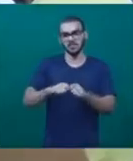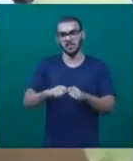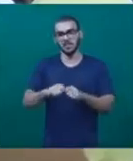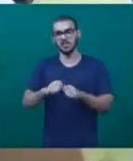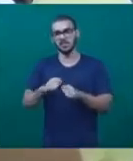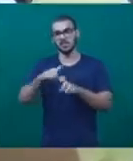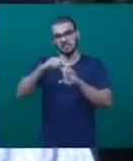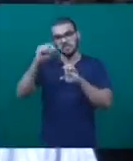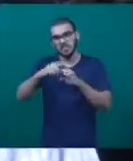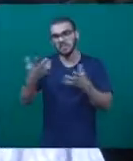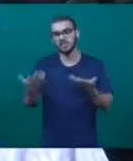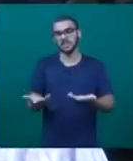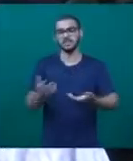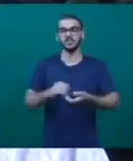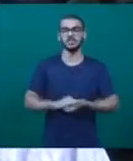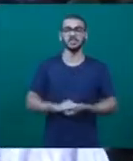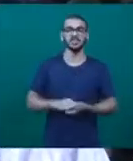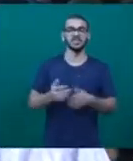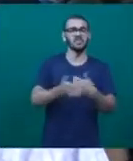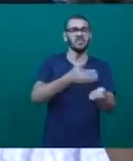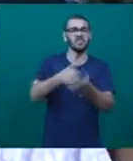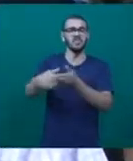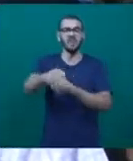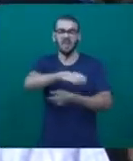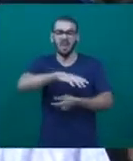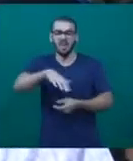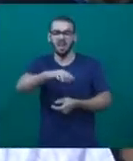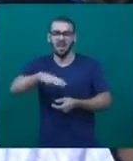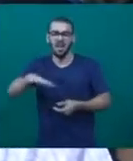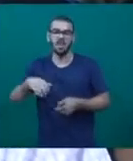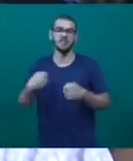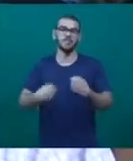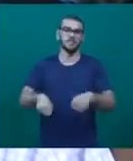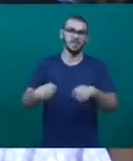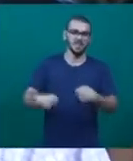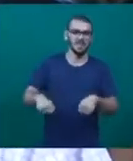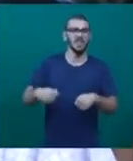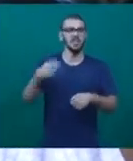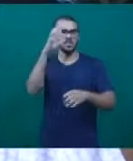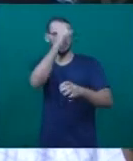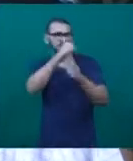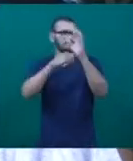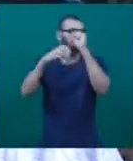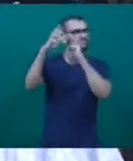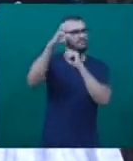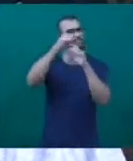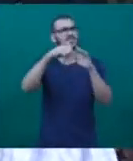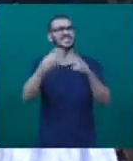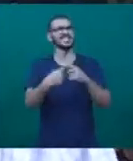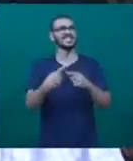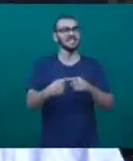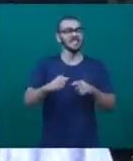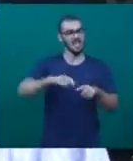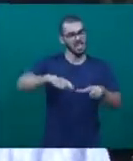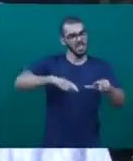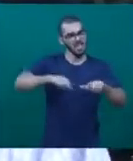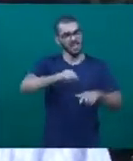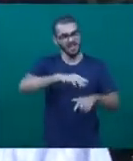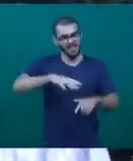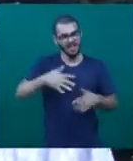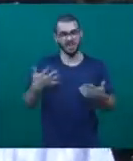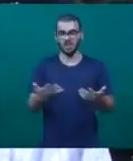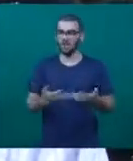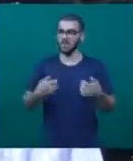um investimento nisso. Não importa a área, temos que estar sempre nos reciclando, nos capacitando para um mercado profissional cada vez mais